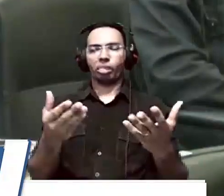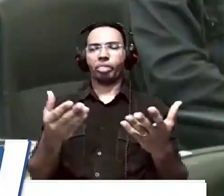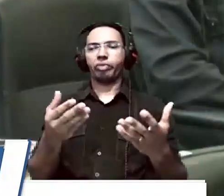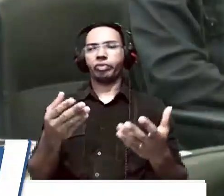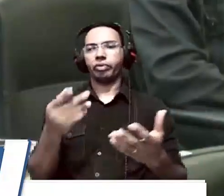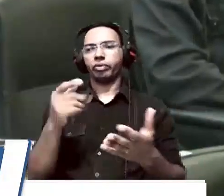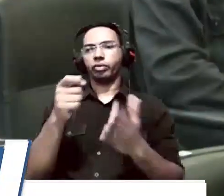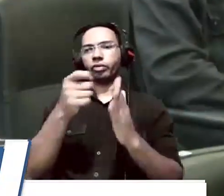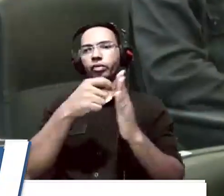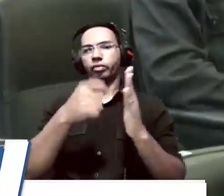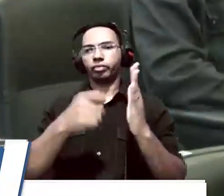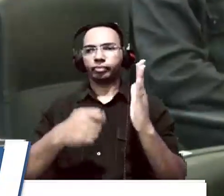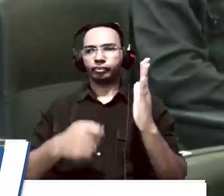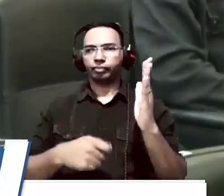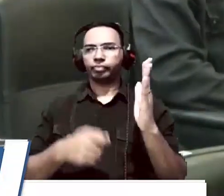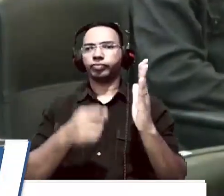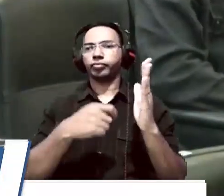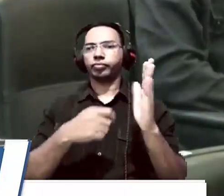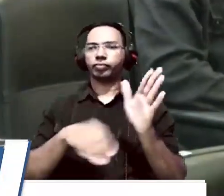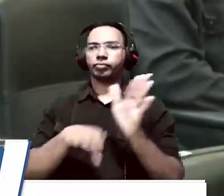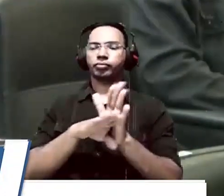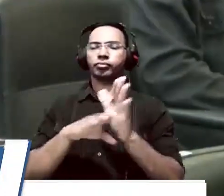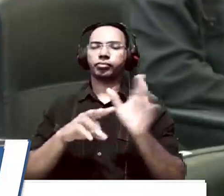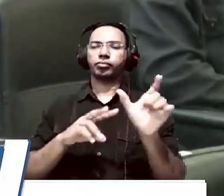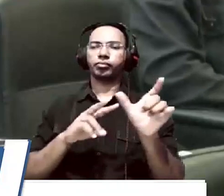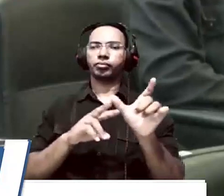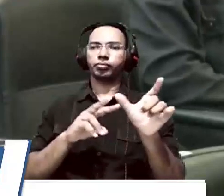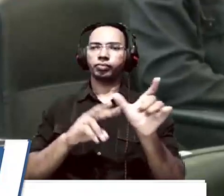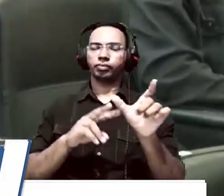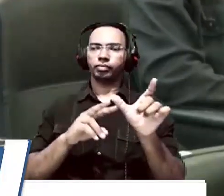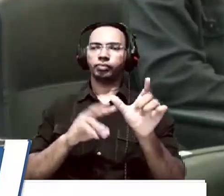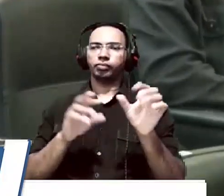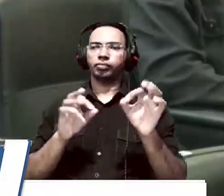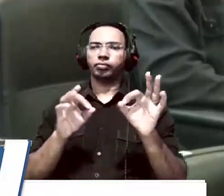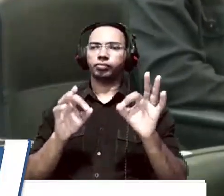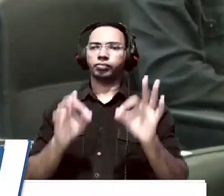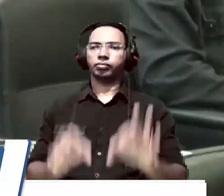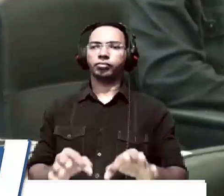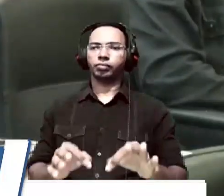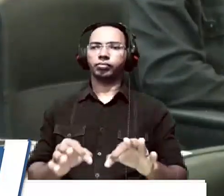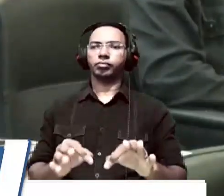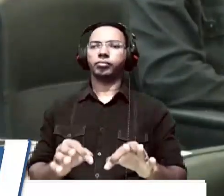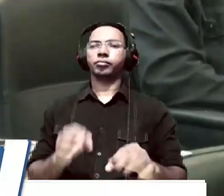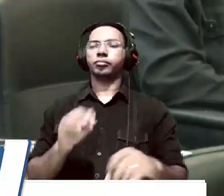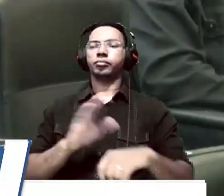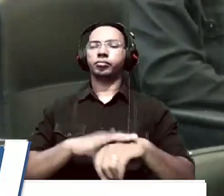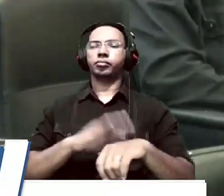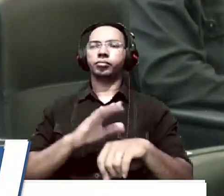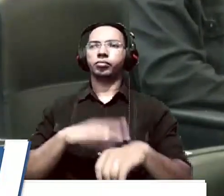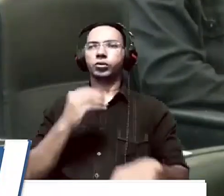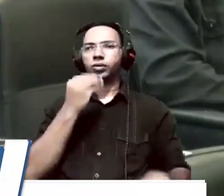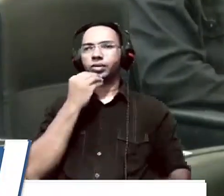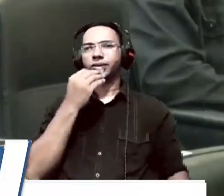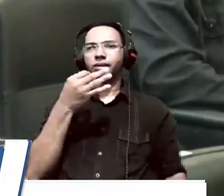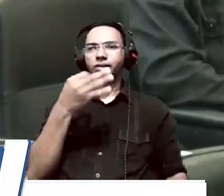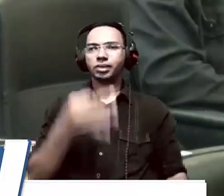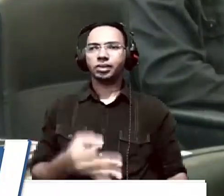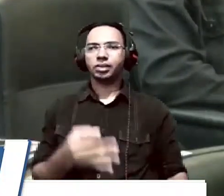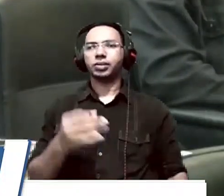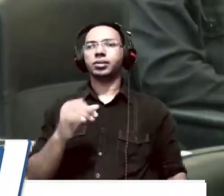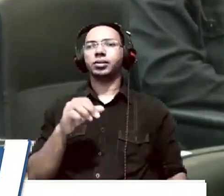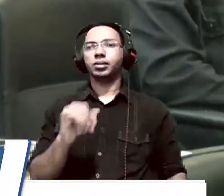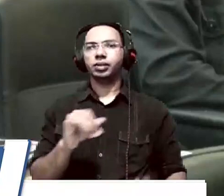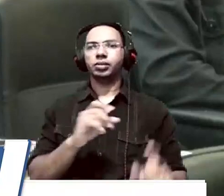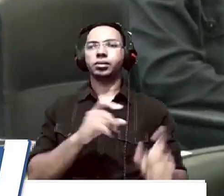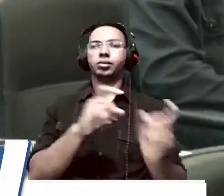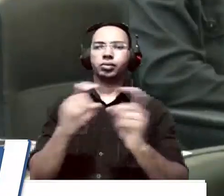abaixo-assinado, ele chega nessa casa de maneira oportuna e quando o debate está à